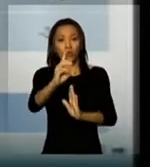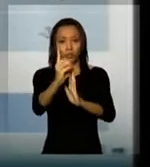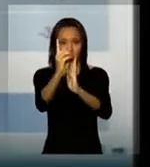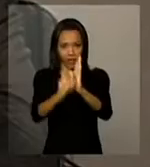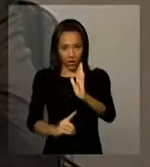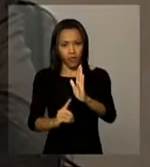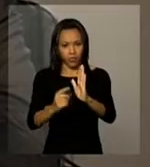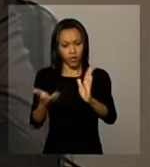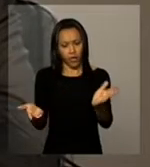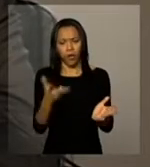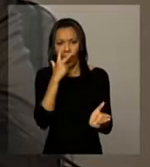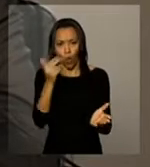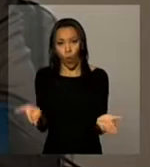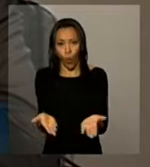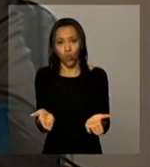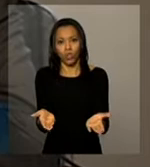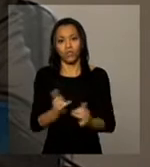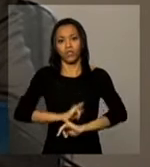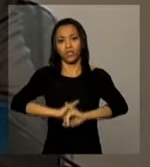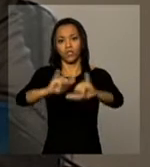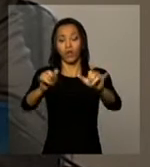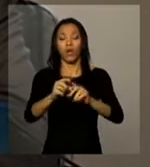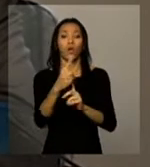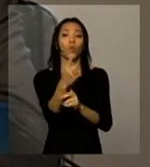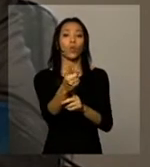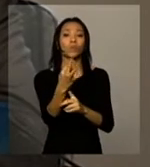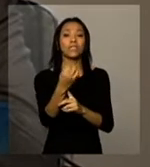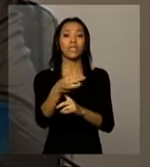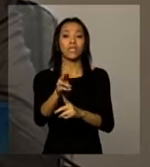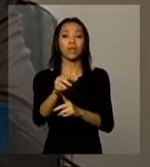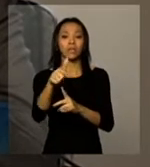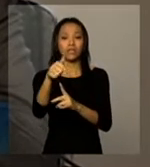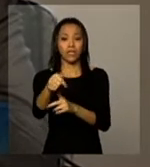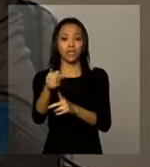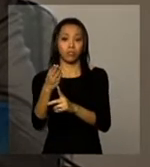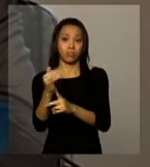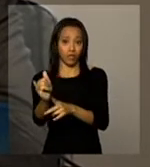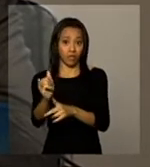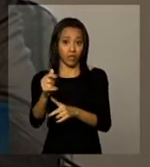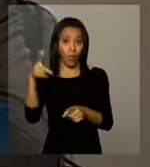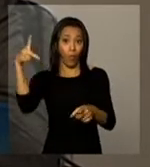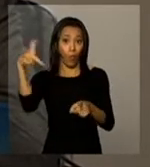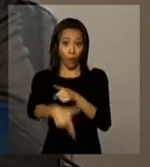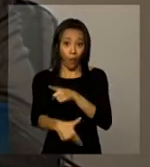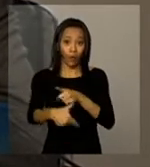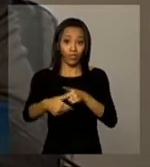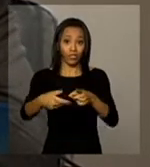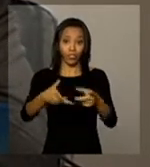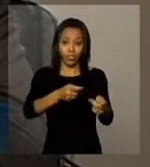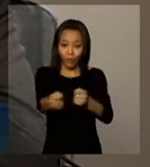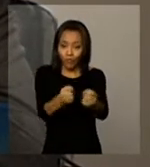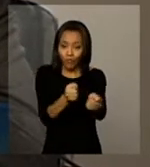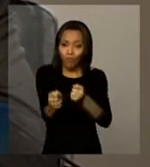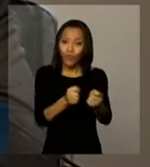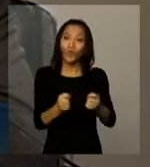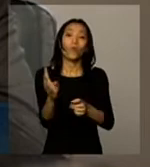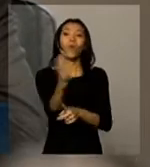orçamentária, que deve sair hoje, 1 trilhão e 7 bilhões. Portanto, é um corte de 44